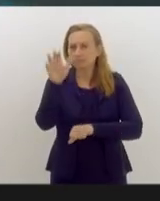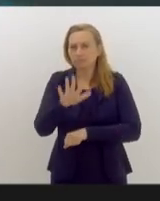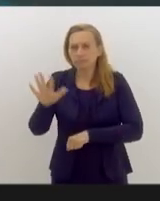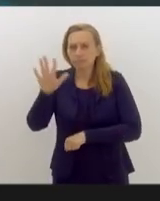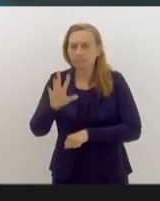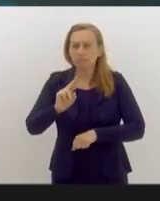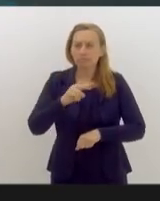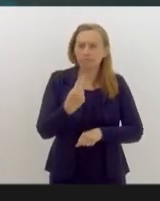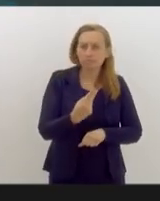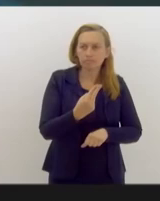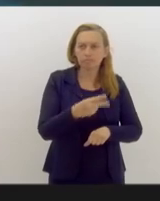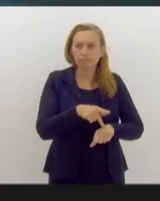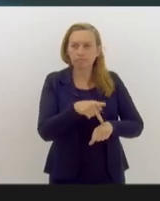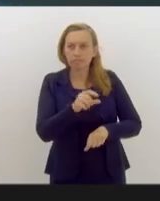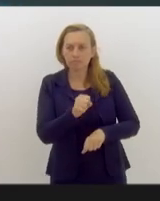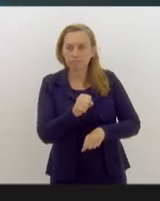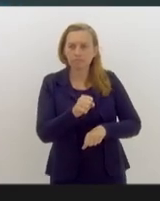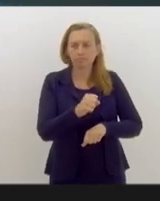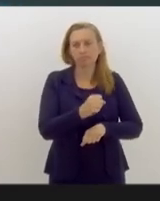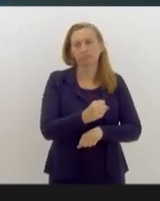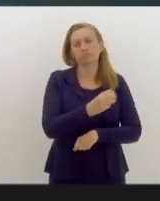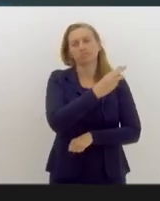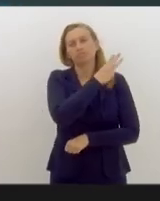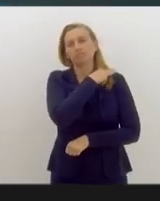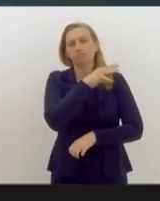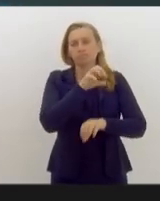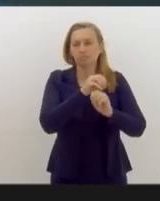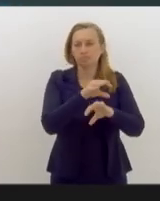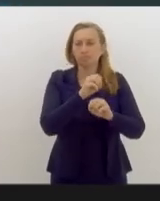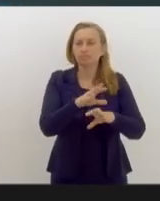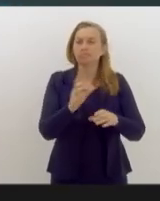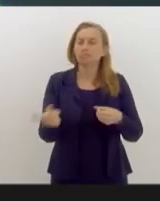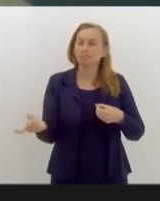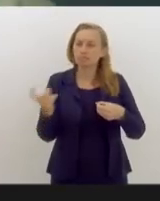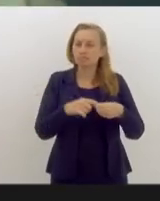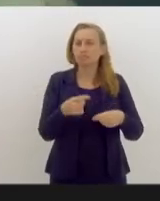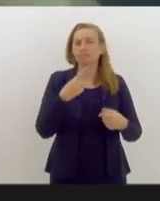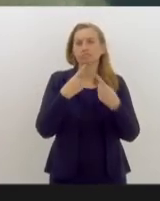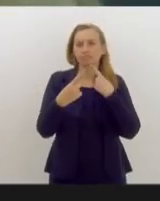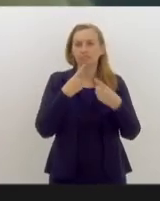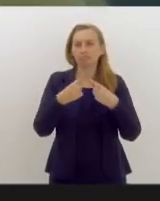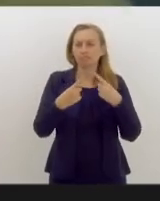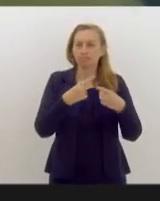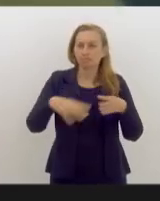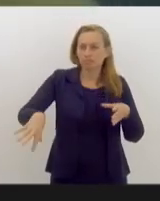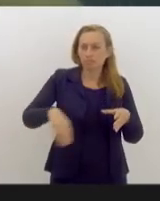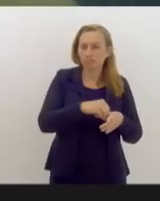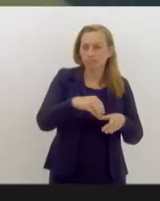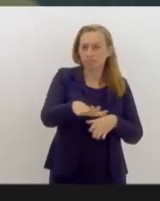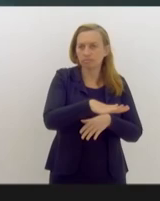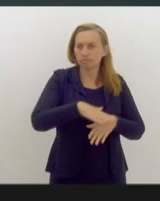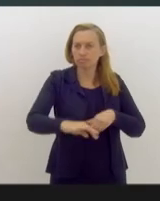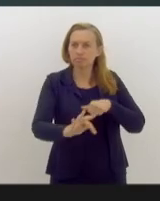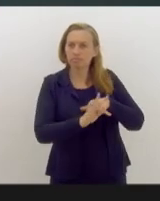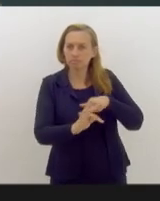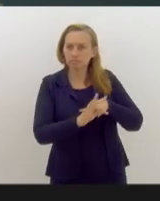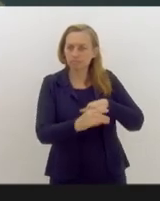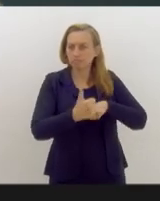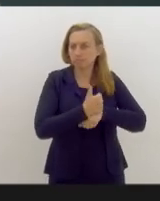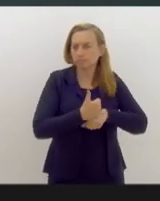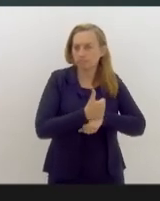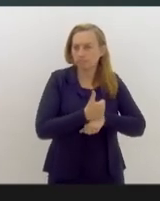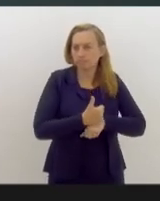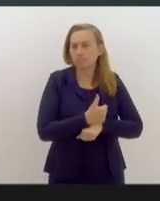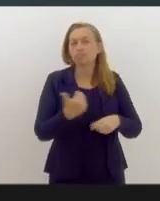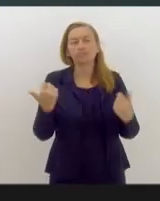pós-ensino médio. Então, agora voltou o debate e incluiu a área técnica profissional. É óbvio que para isso